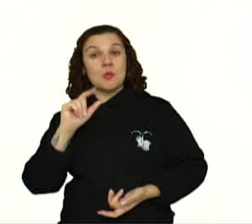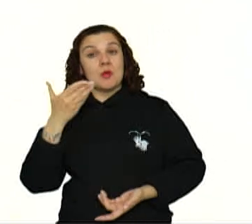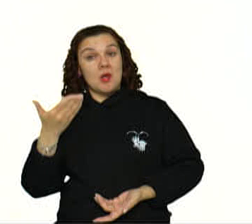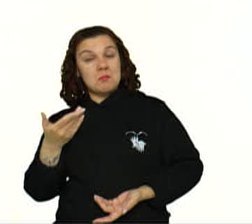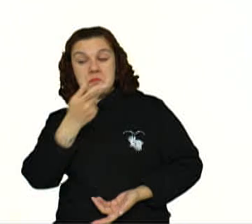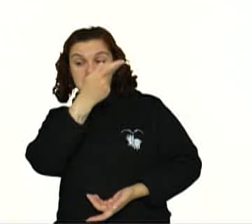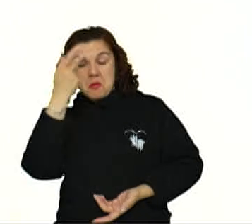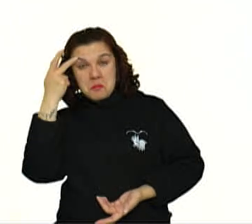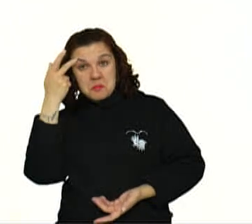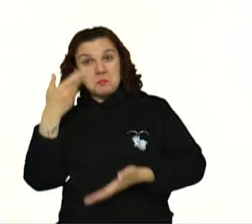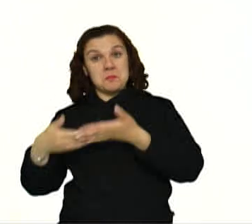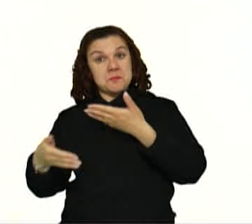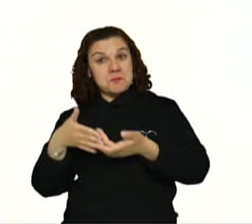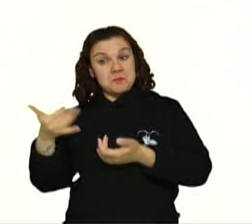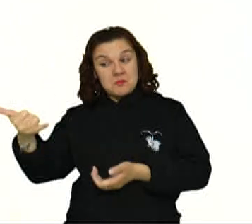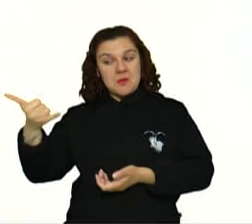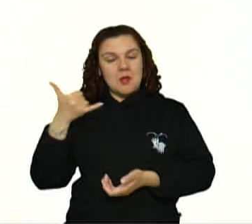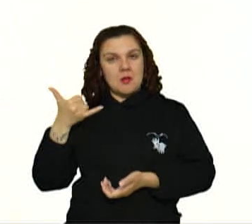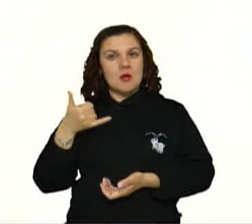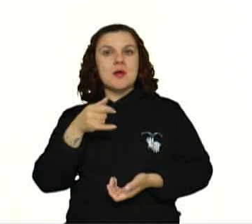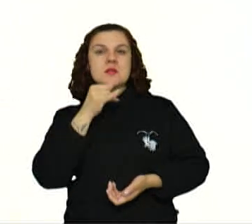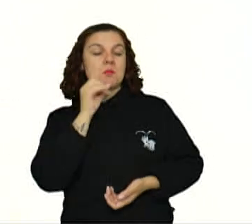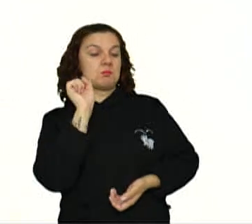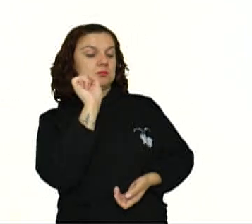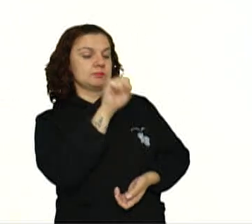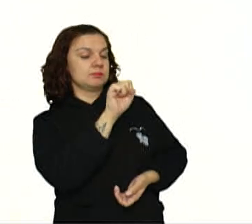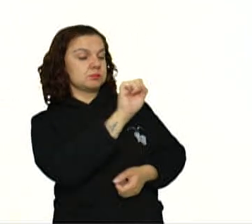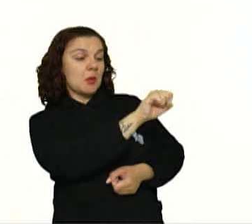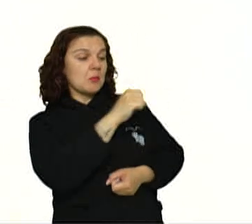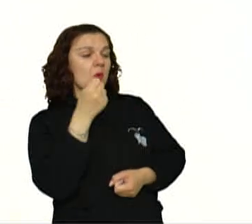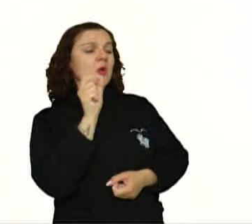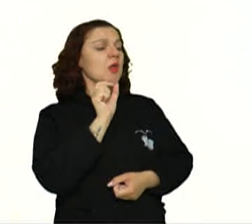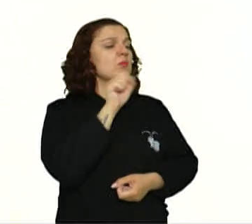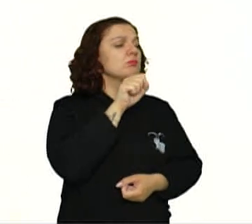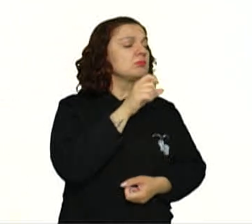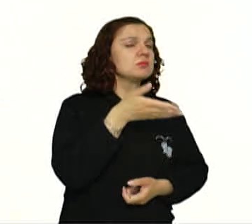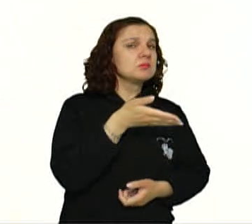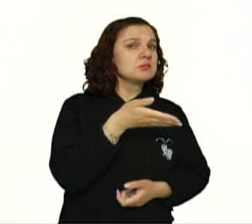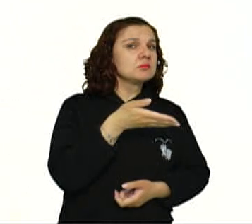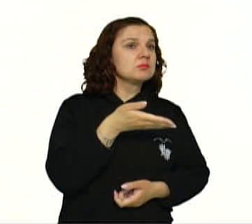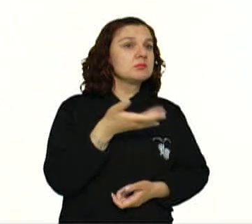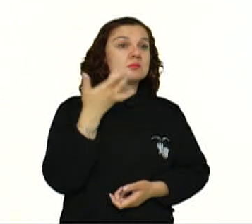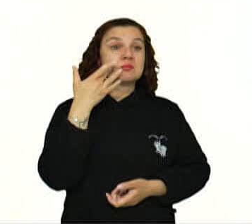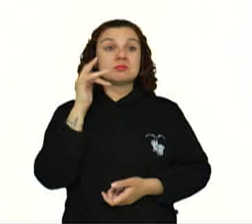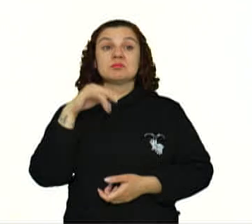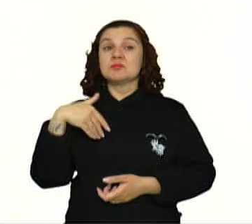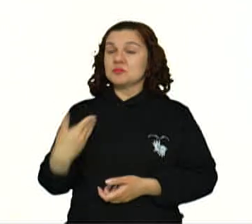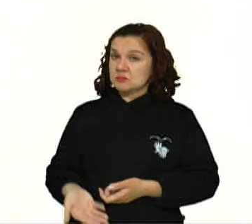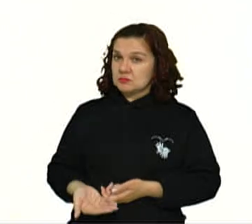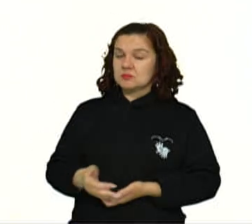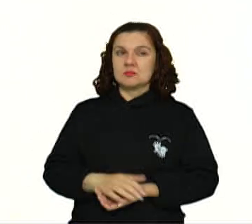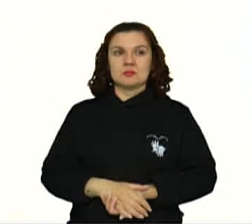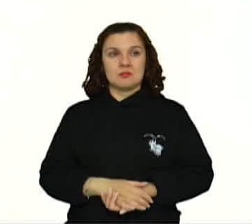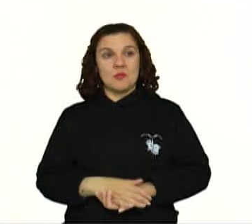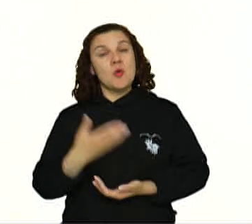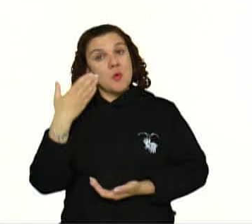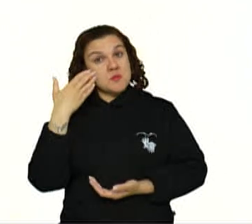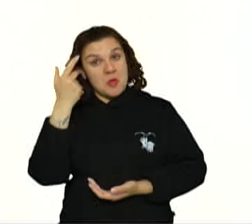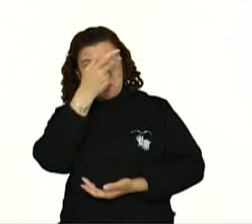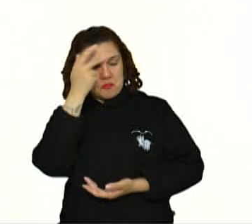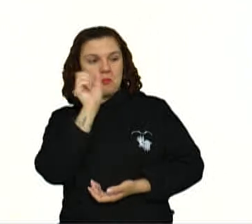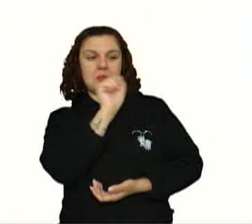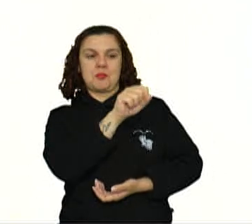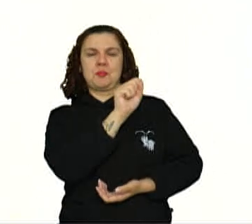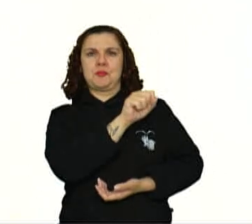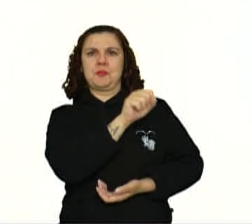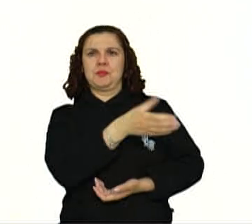de que alguém ligou. Bateram na porta. Quem bateu na porta? Não sei, certo? Eu sei que alguém está